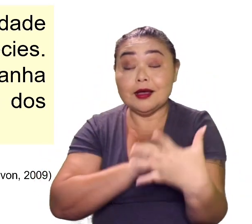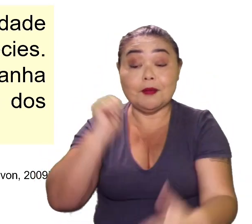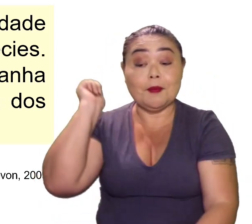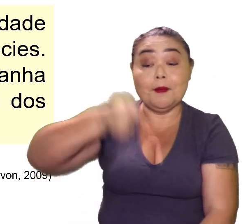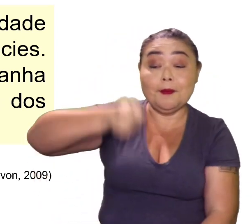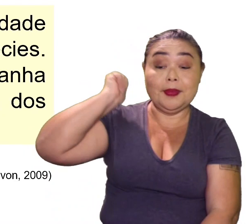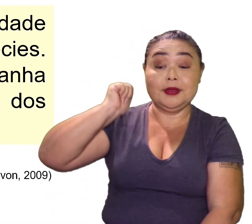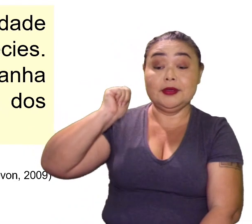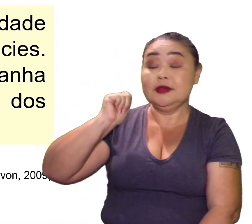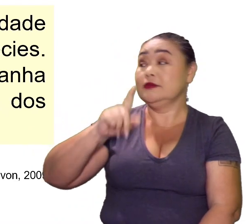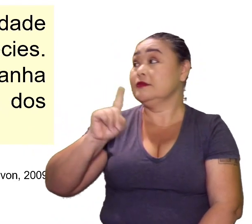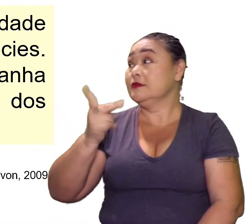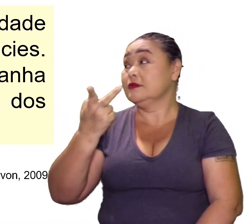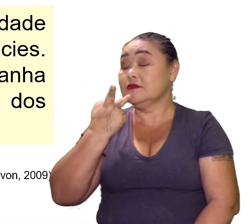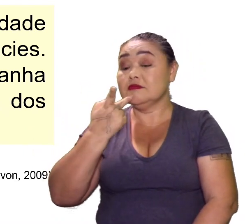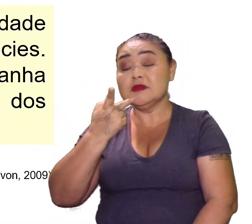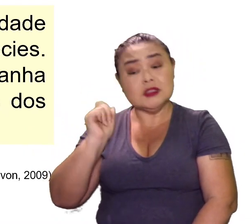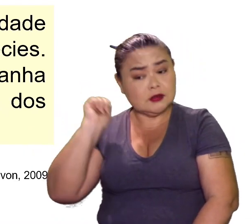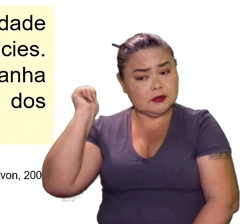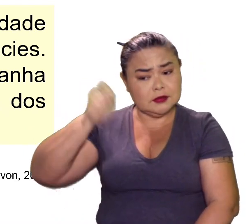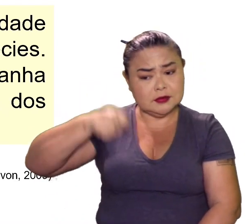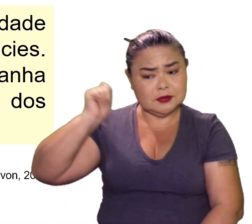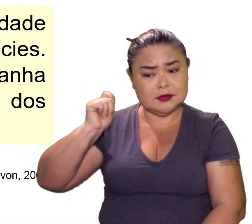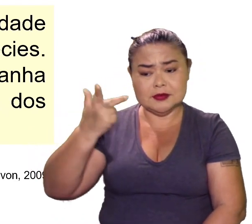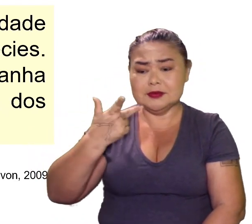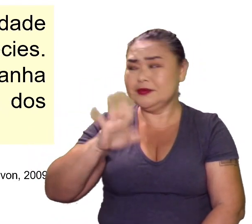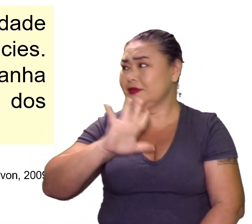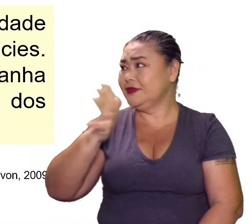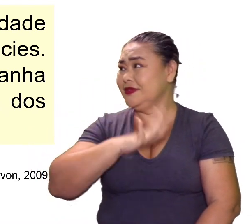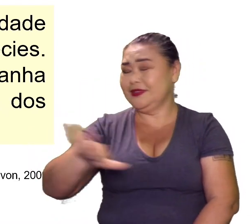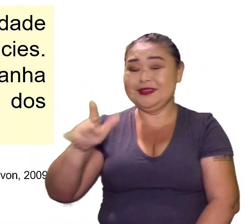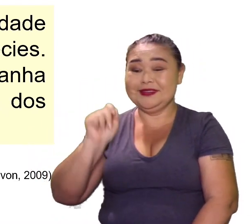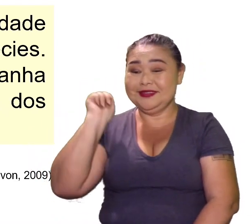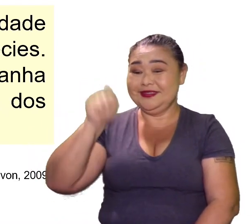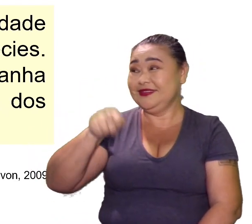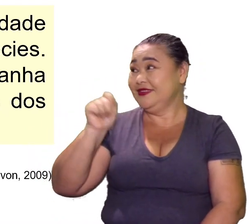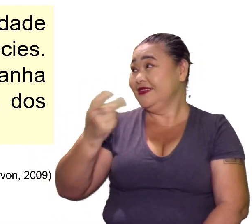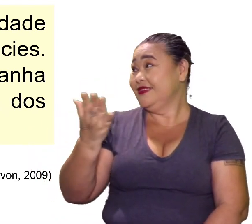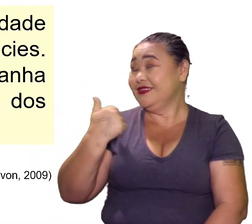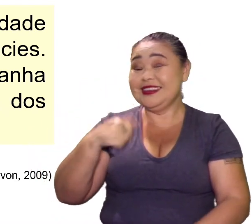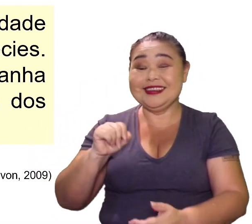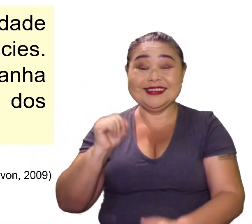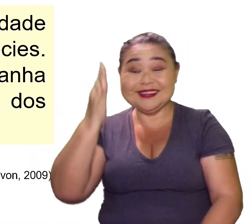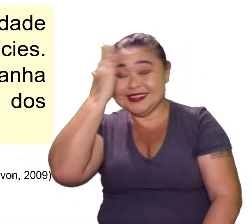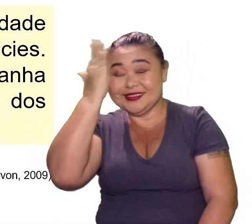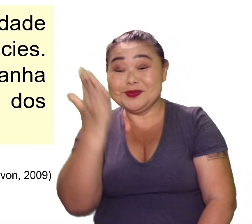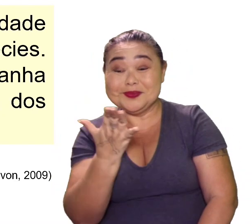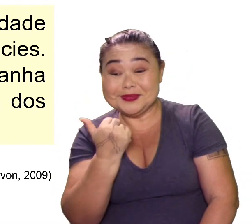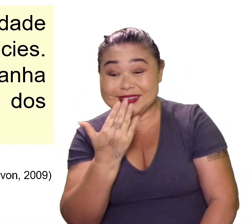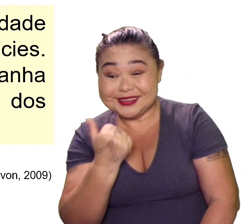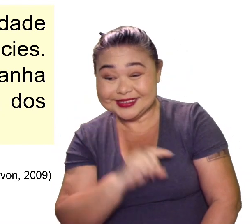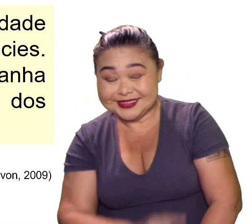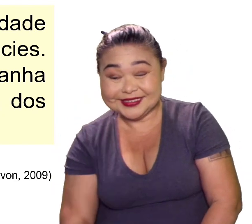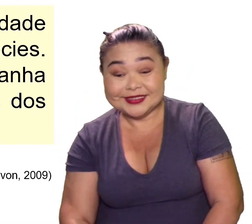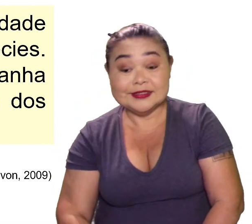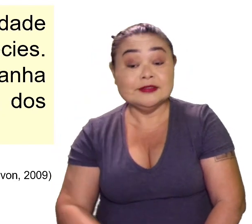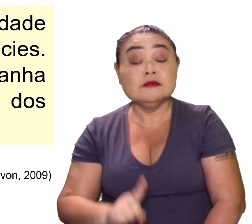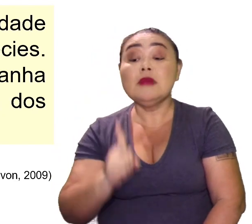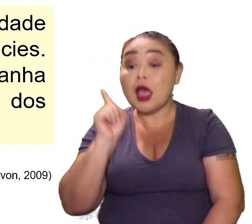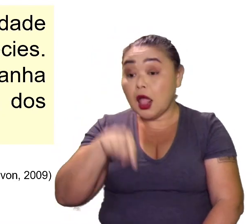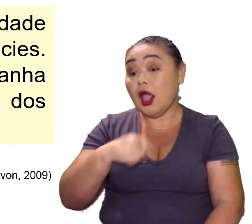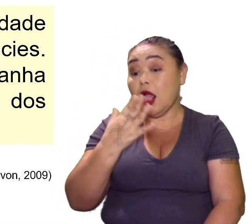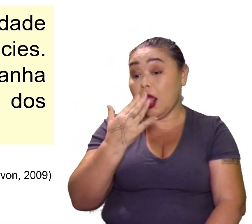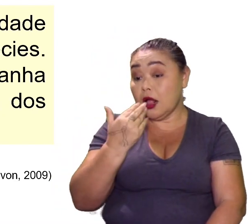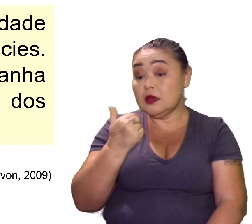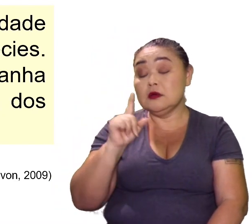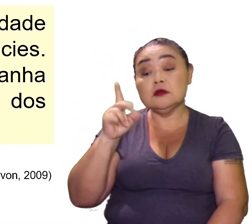Sinceramente, se eu fosse pescar, eu não queria saber de pesca esportiva, não, porque eu queria saber de comer. Que é alimento, né?